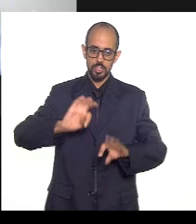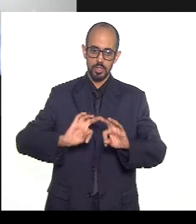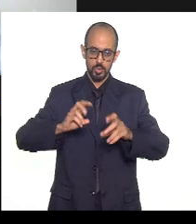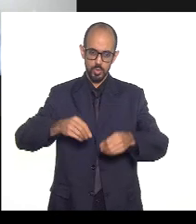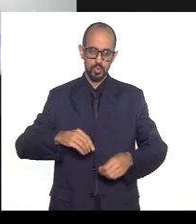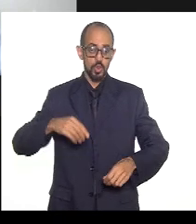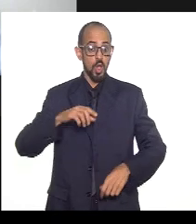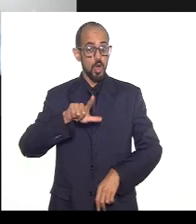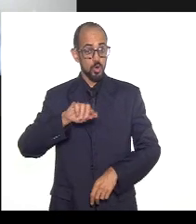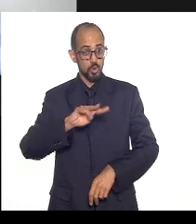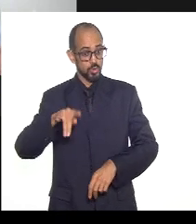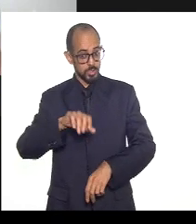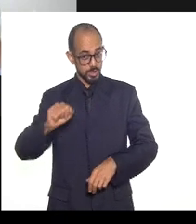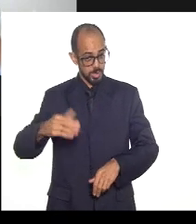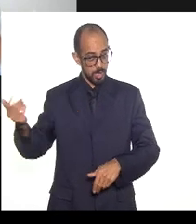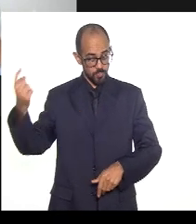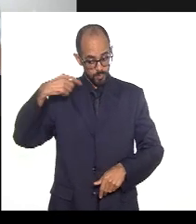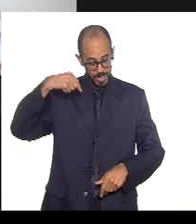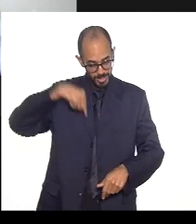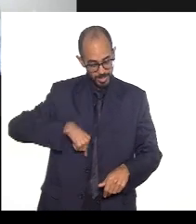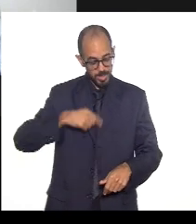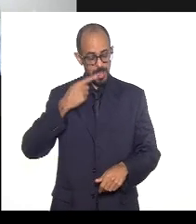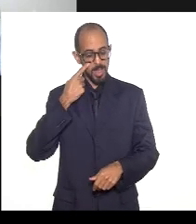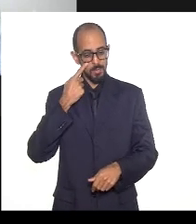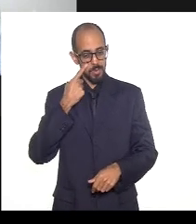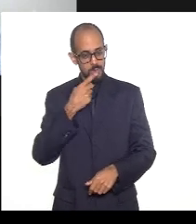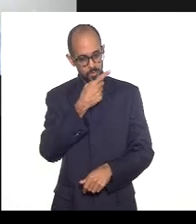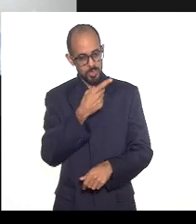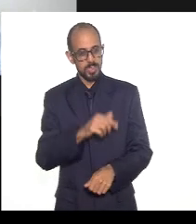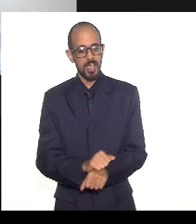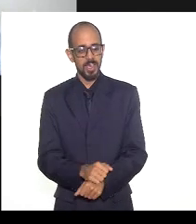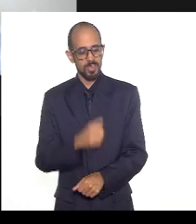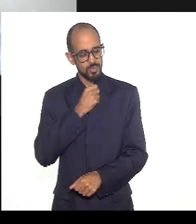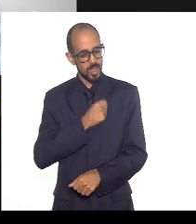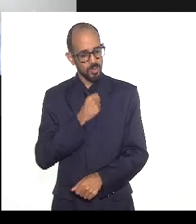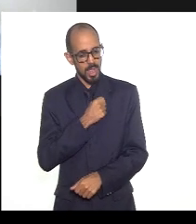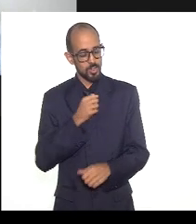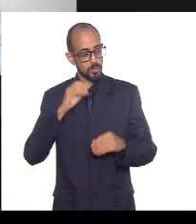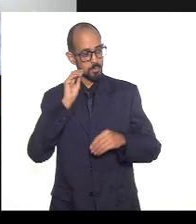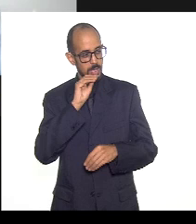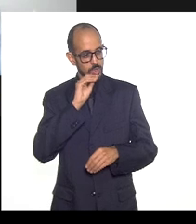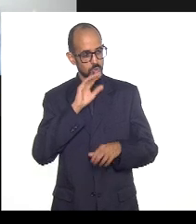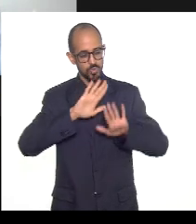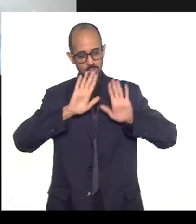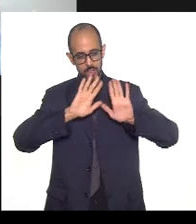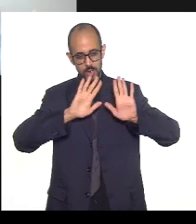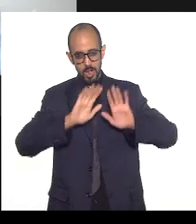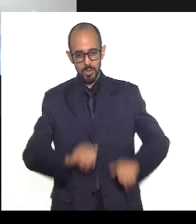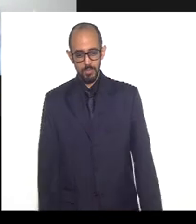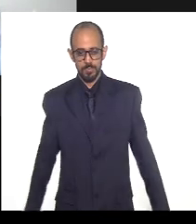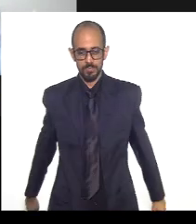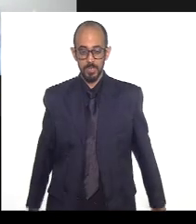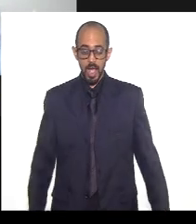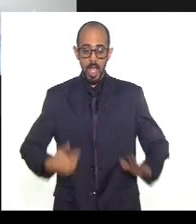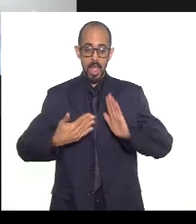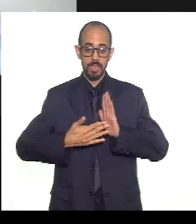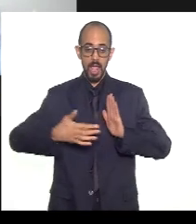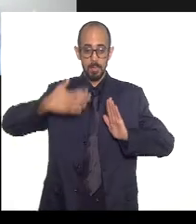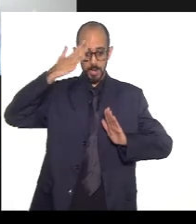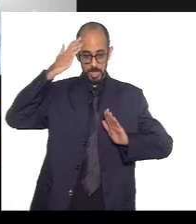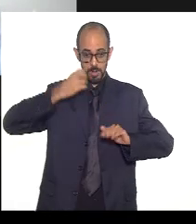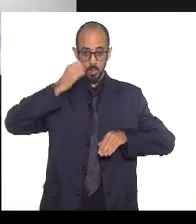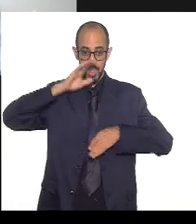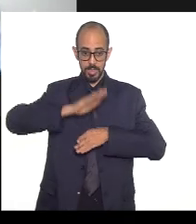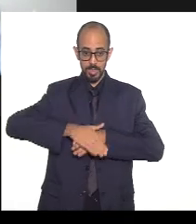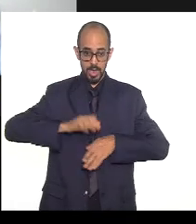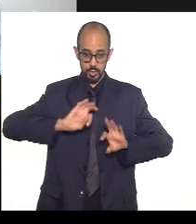saudade. Vem me ver amanhã. Beijo, beijo. Até amanhã. Amanhã, boa tarde, presidente. Boa tarde, boa